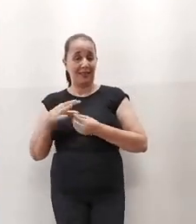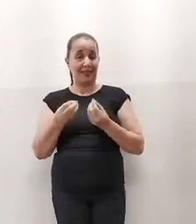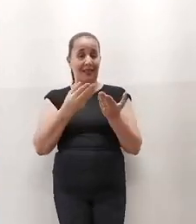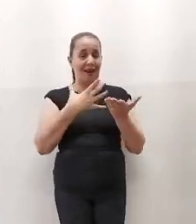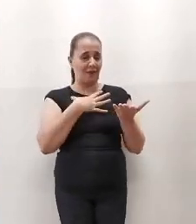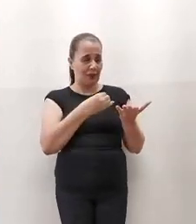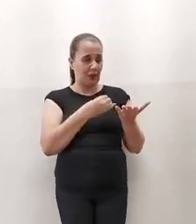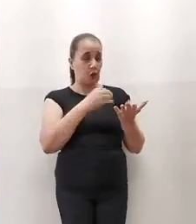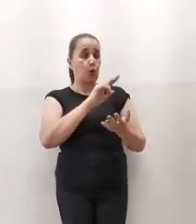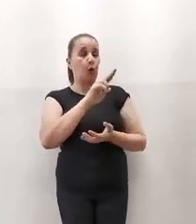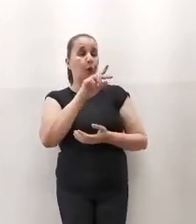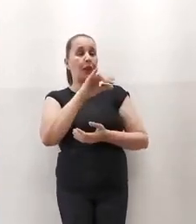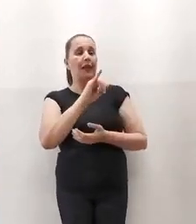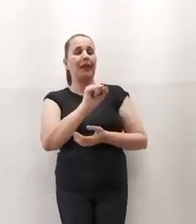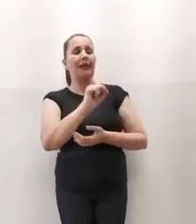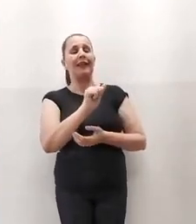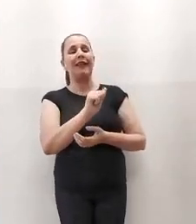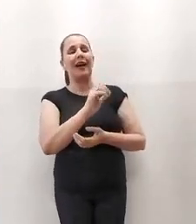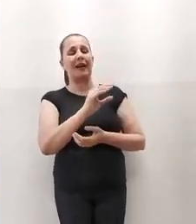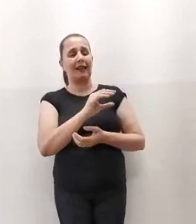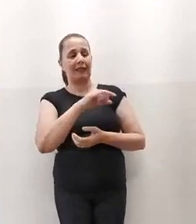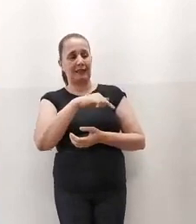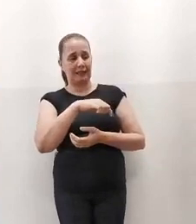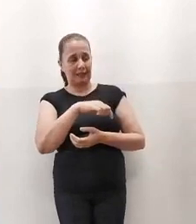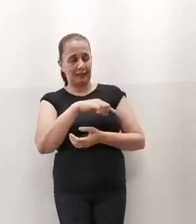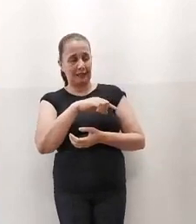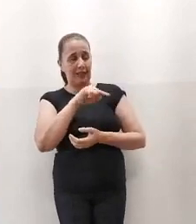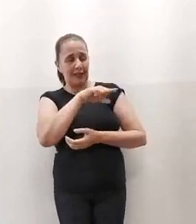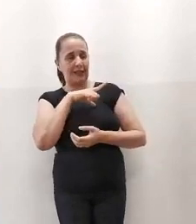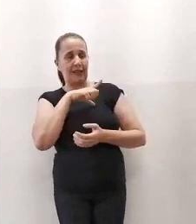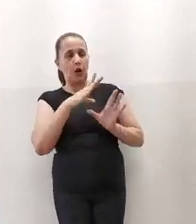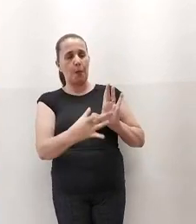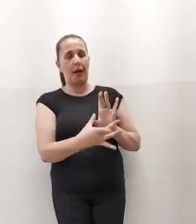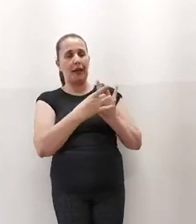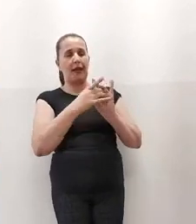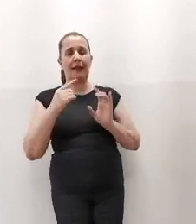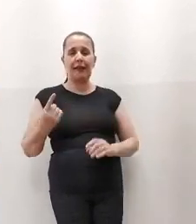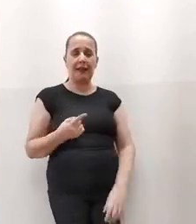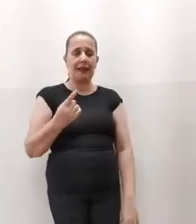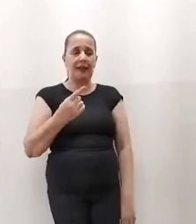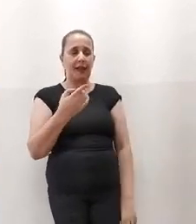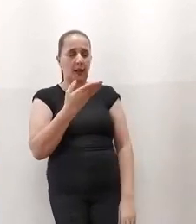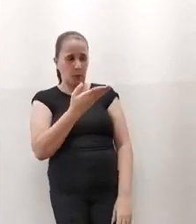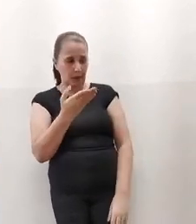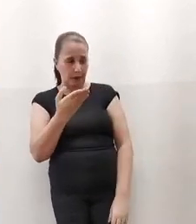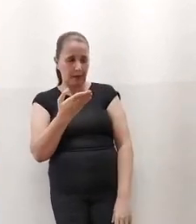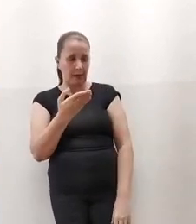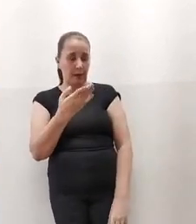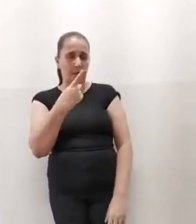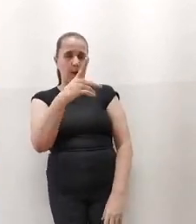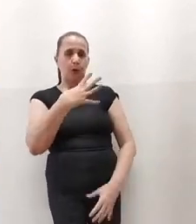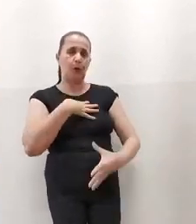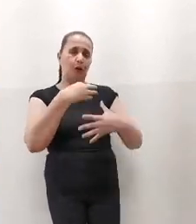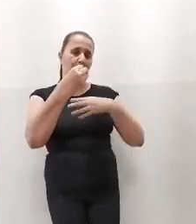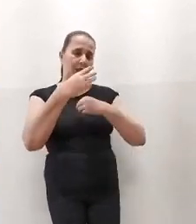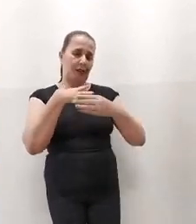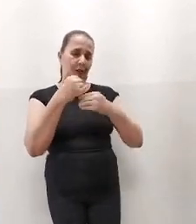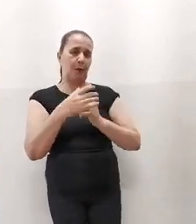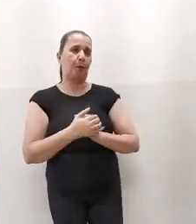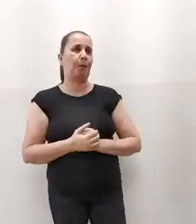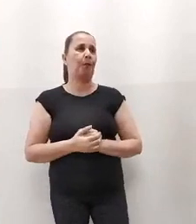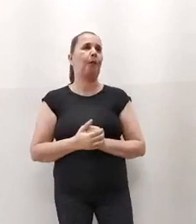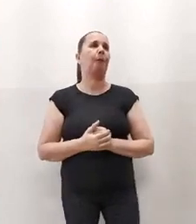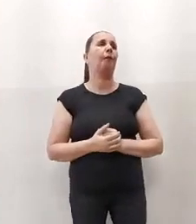chamará Isaac, estabelecerei com ele a minha aliança, aliança perpétua para a sua descendência.